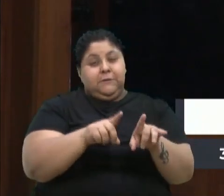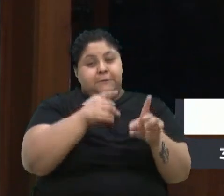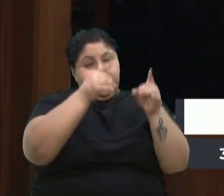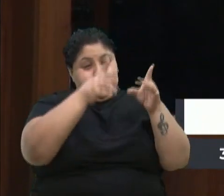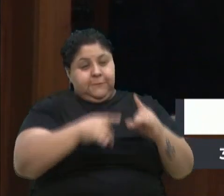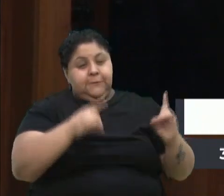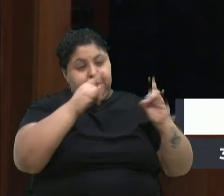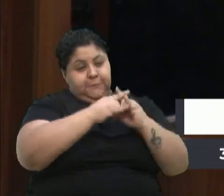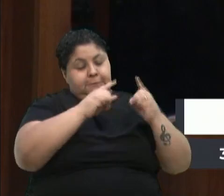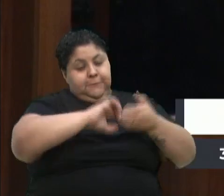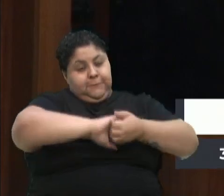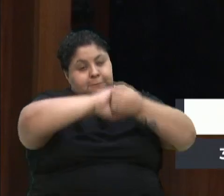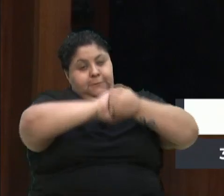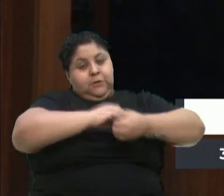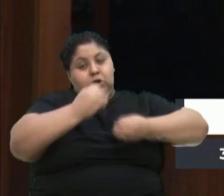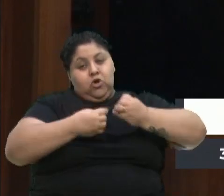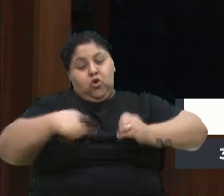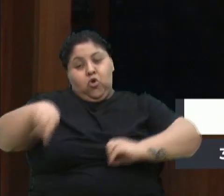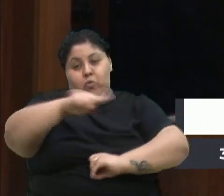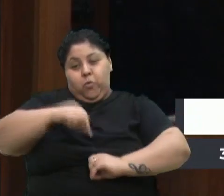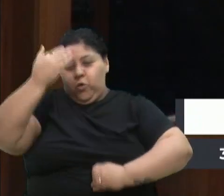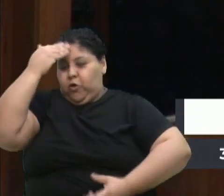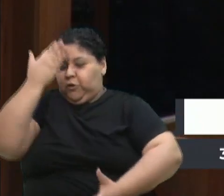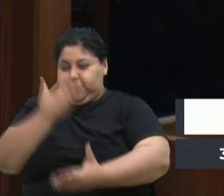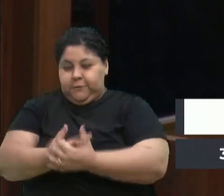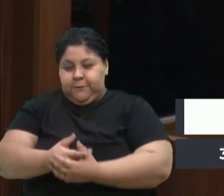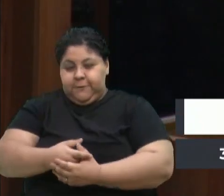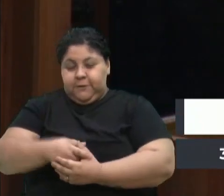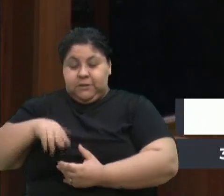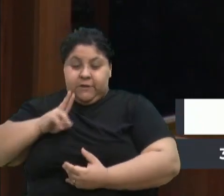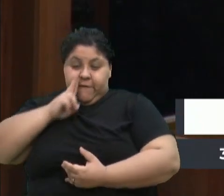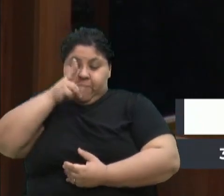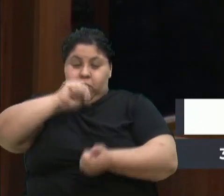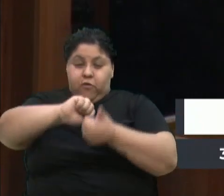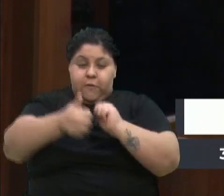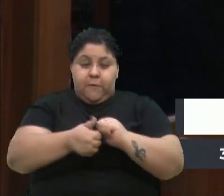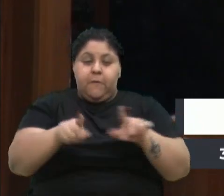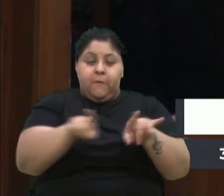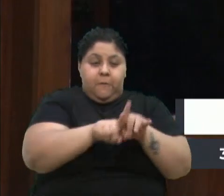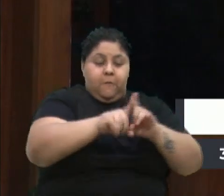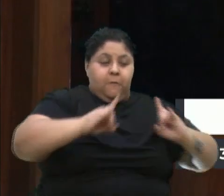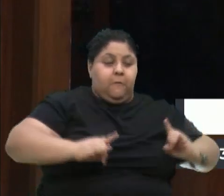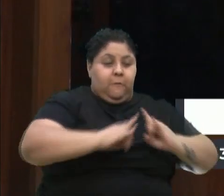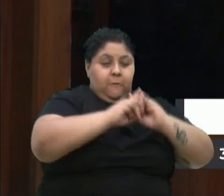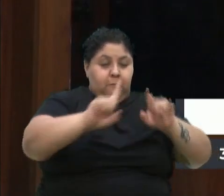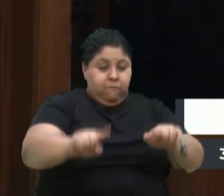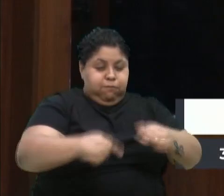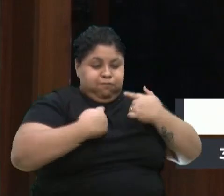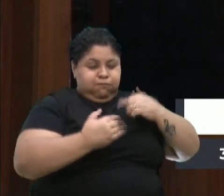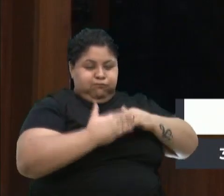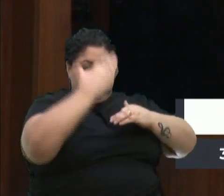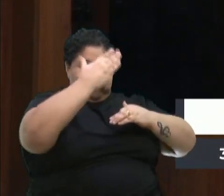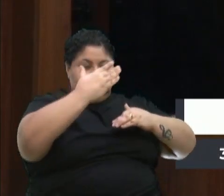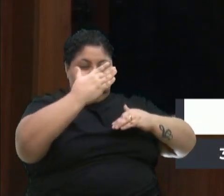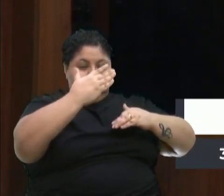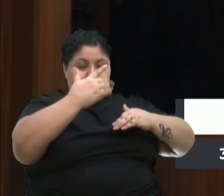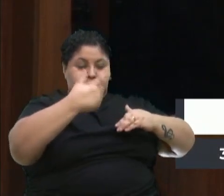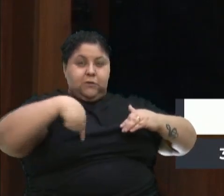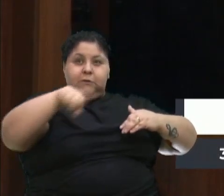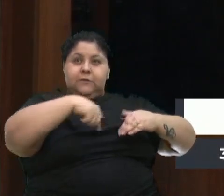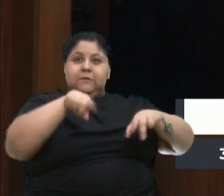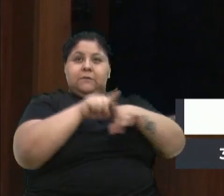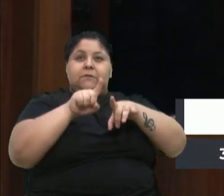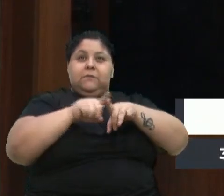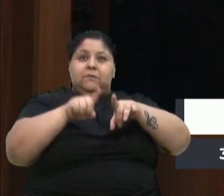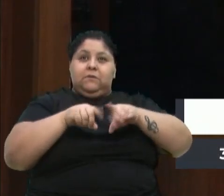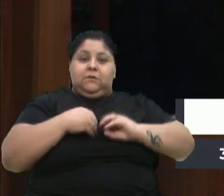parceiras, assim como nós acreditam no poder do esporte, entidades que enfrentaram desafios ainda maiores que os nossos, para também